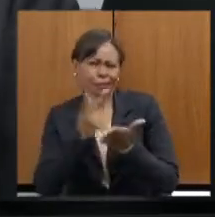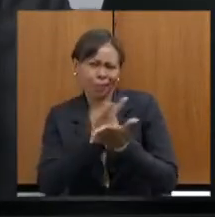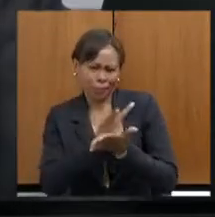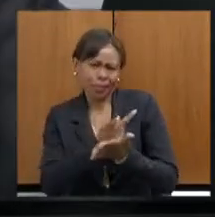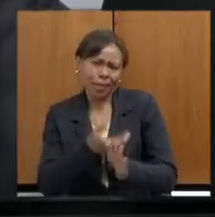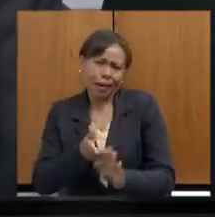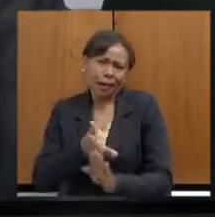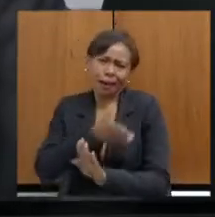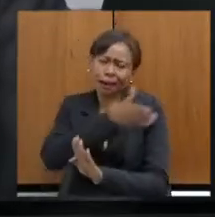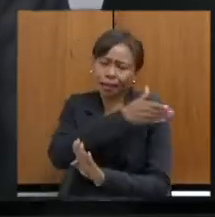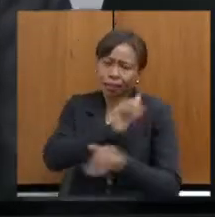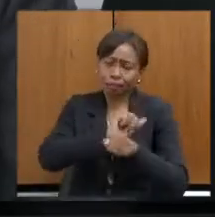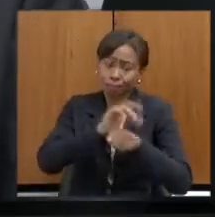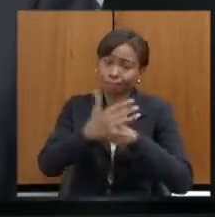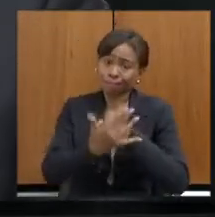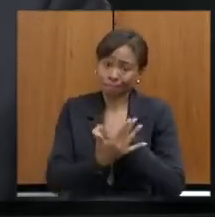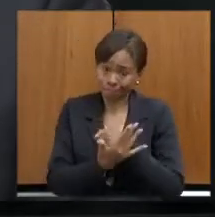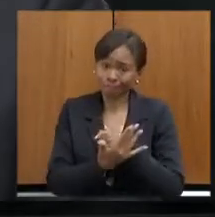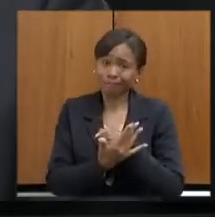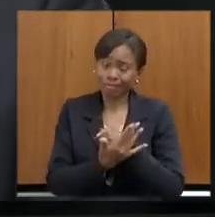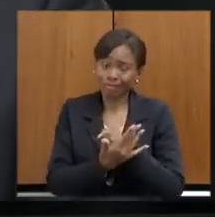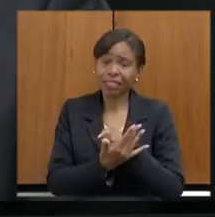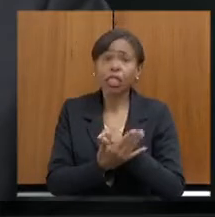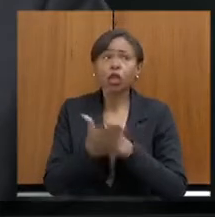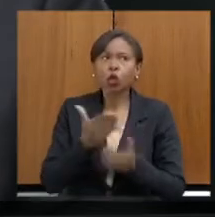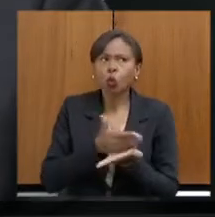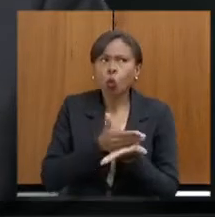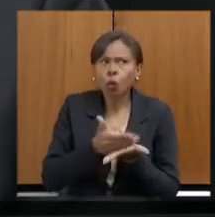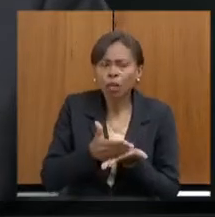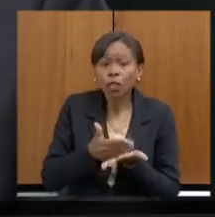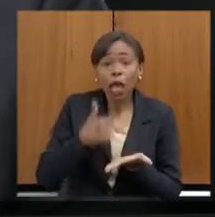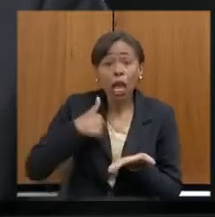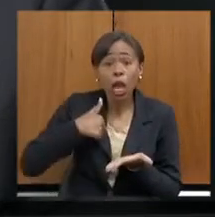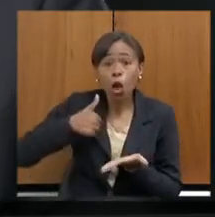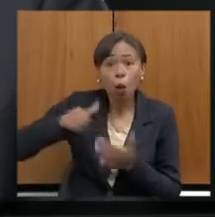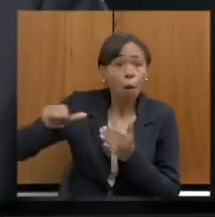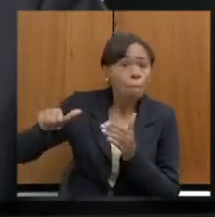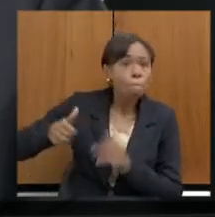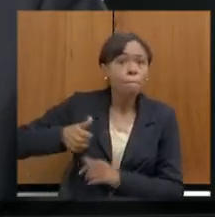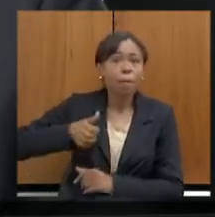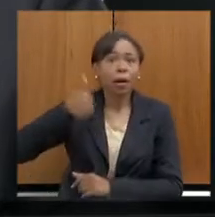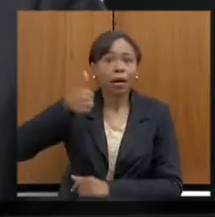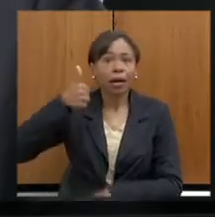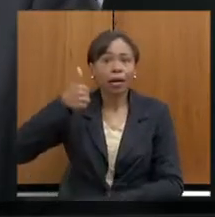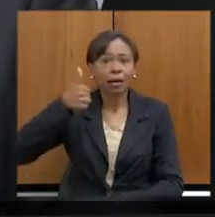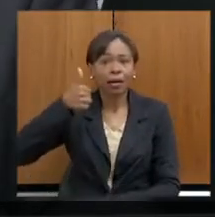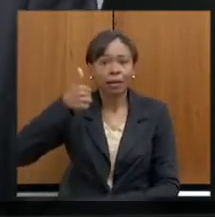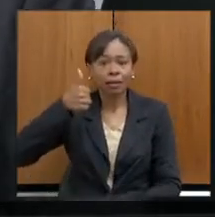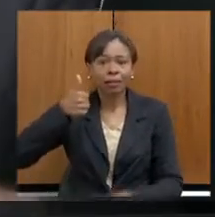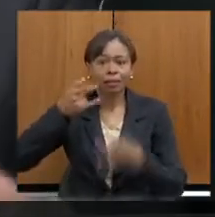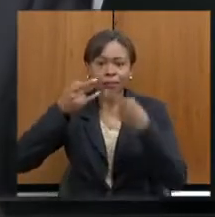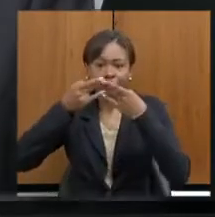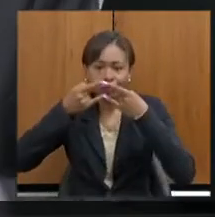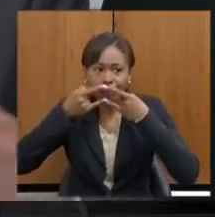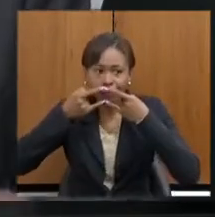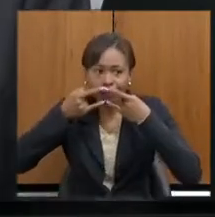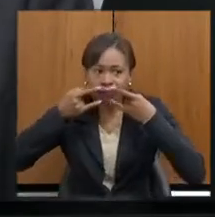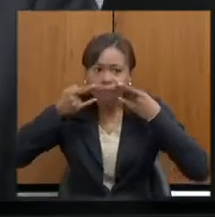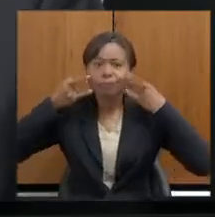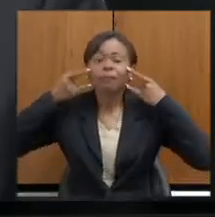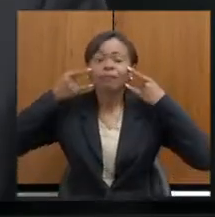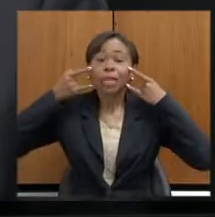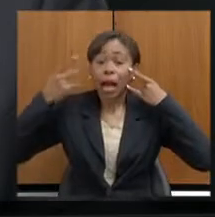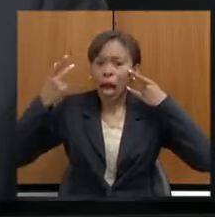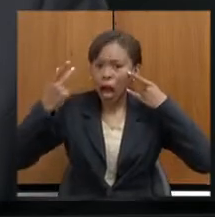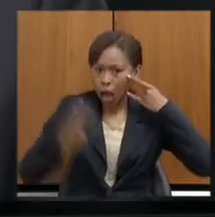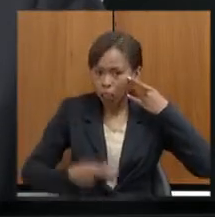desafio para todos nós né então é logo no começo daqui eu fui primeiro Deputado usar máscaras aqui nessa Assembleia de ou até mesmo um certo